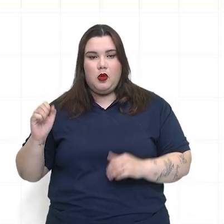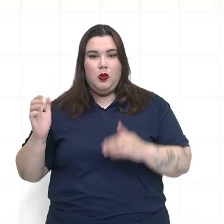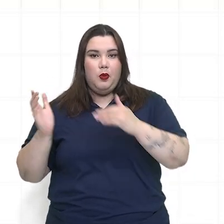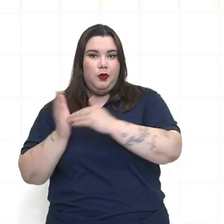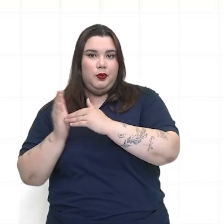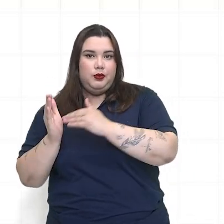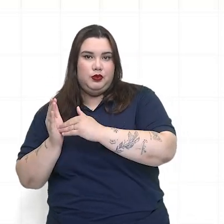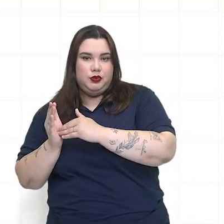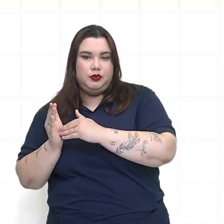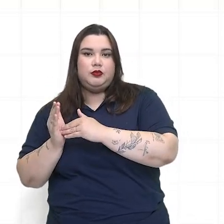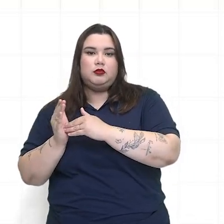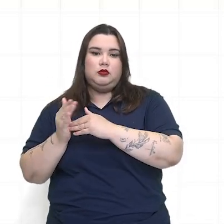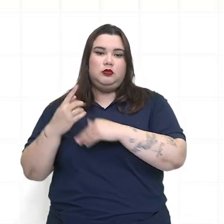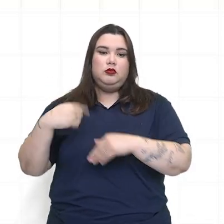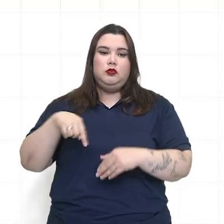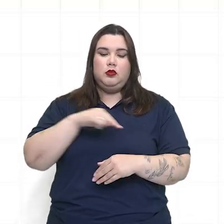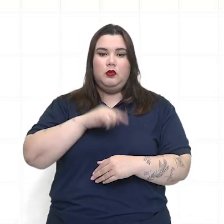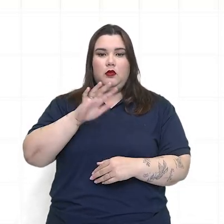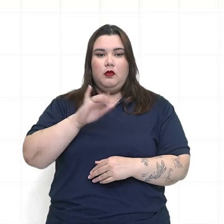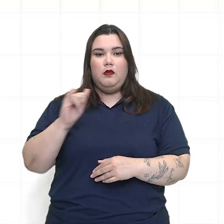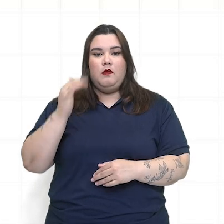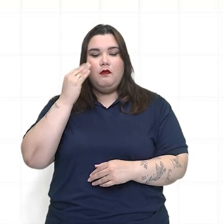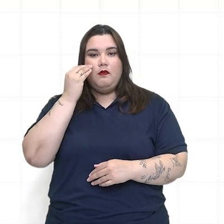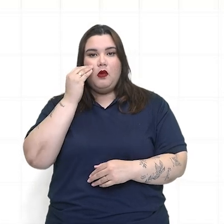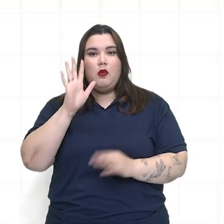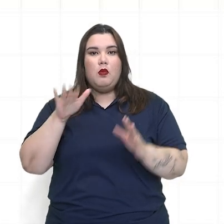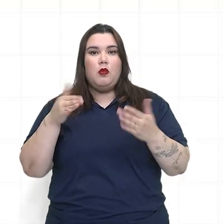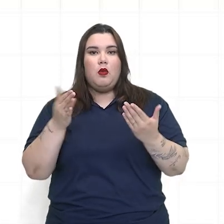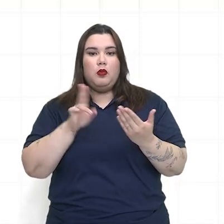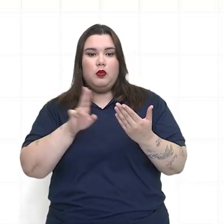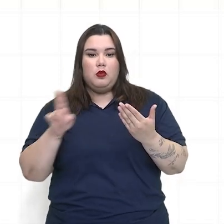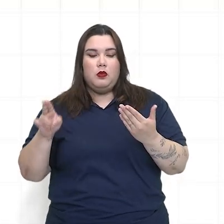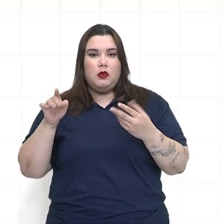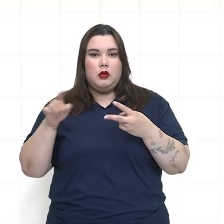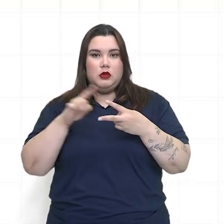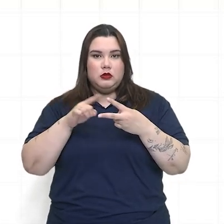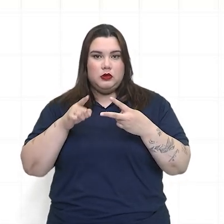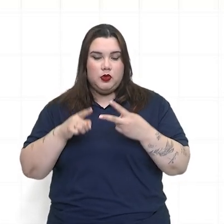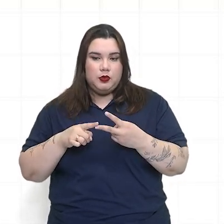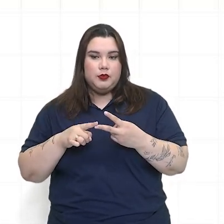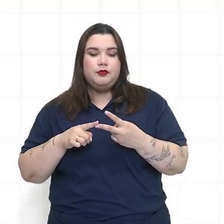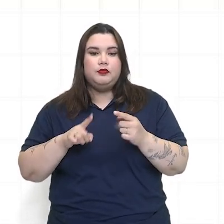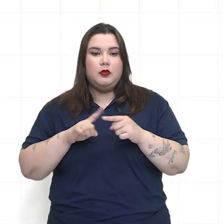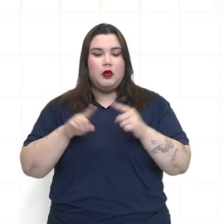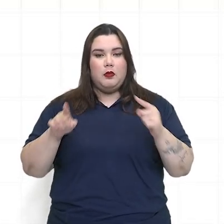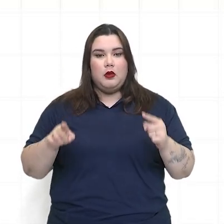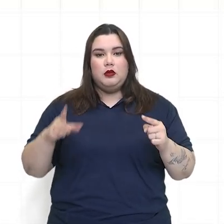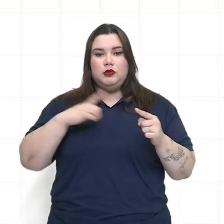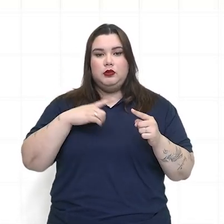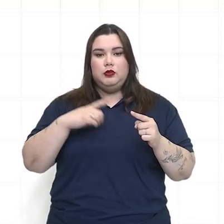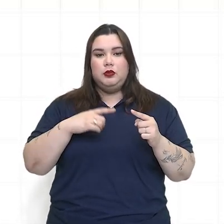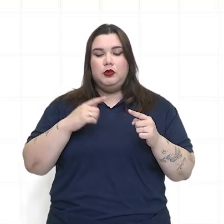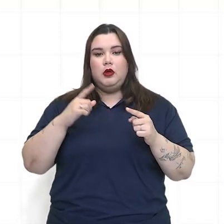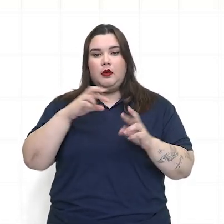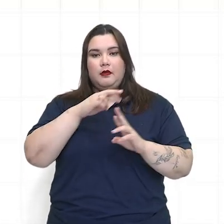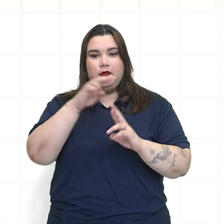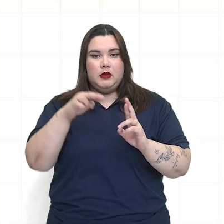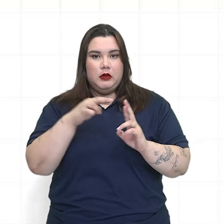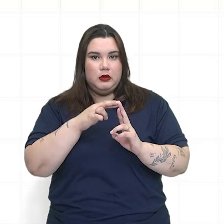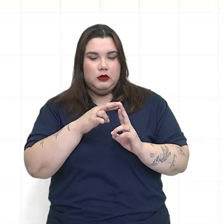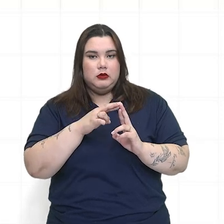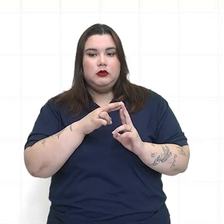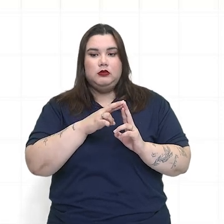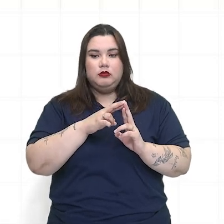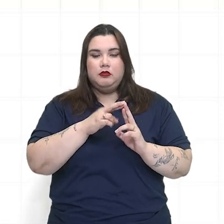do transferidor. A gente já vai ver qual o nome do ângulo que vem até 180 graus, mas aí a gente tem as nossas